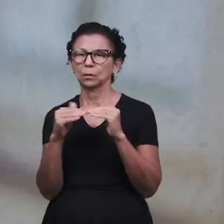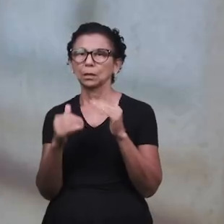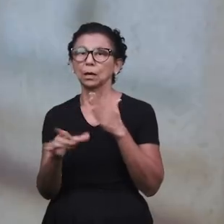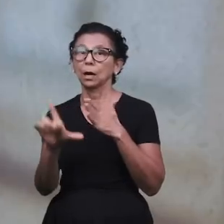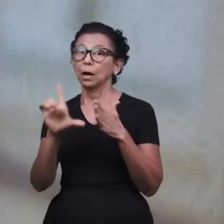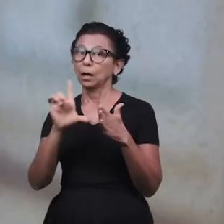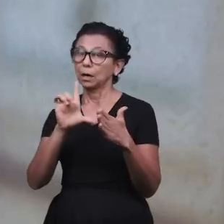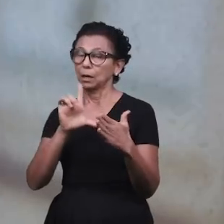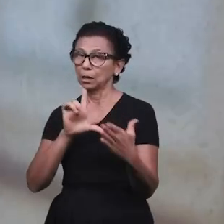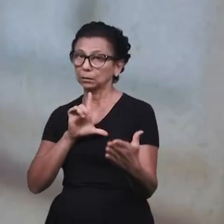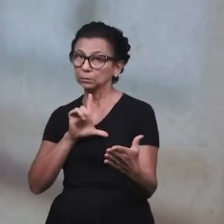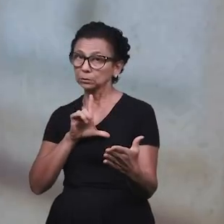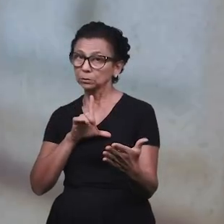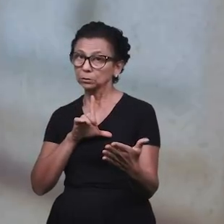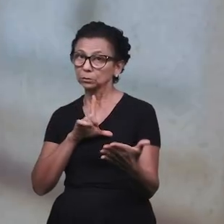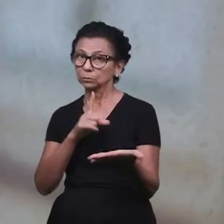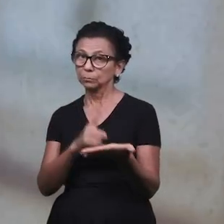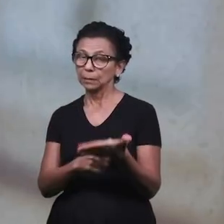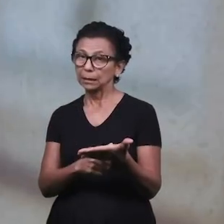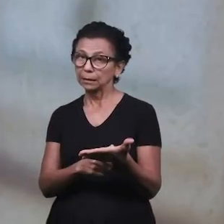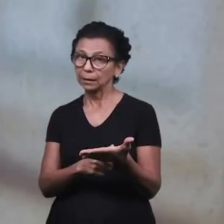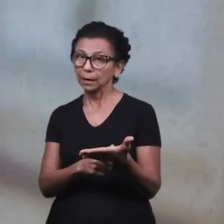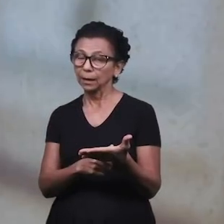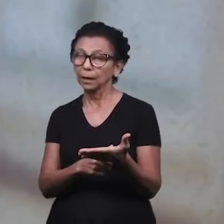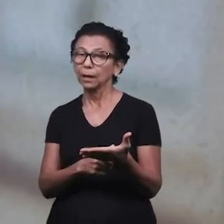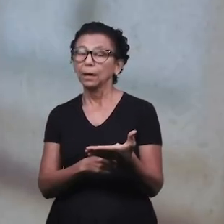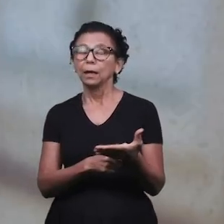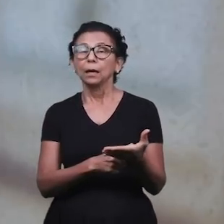agendada uma audiência propriamente dita. E lembrando também, doutor